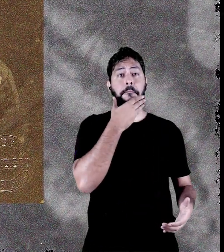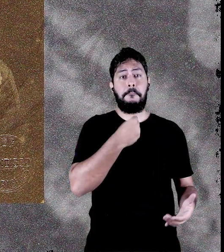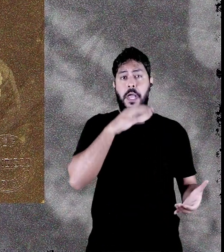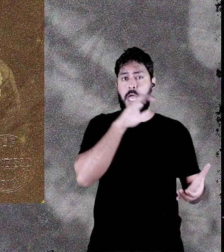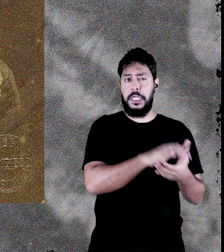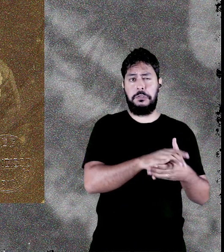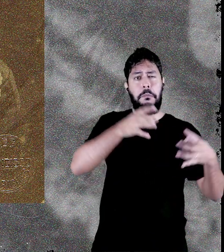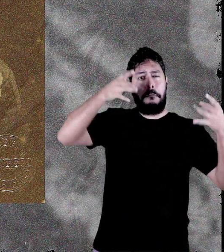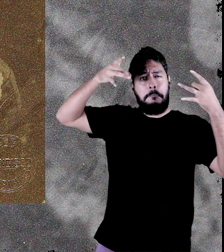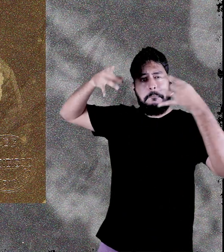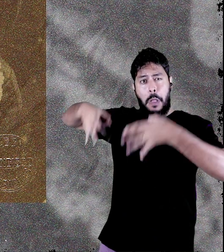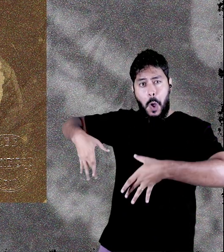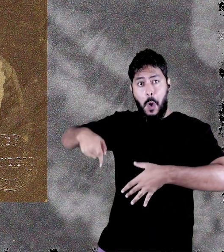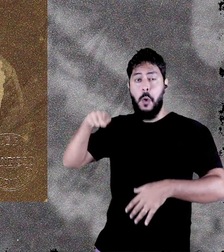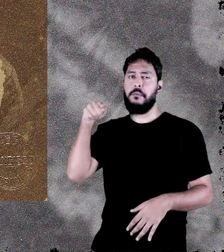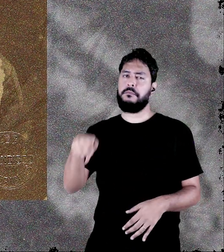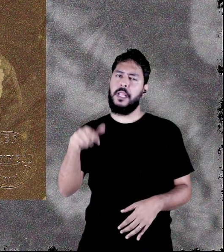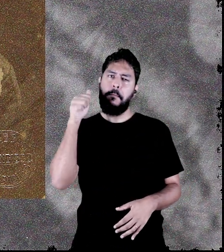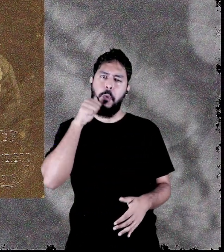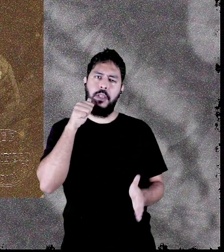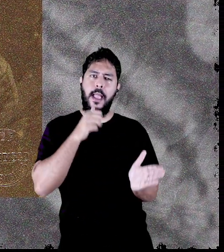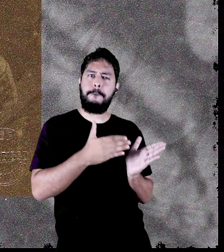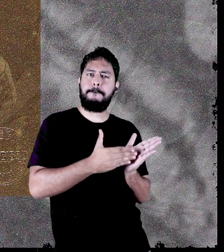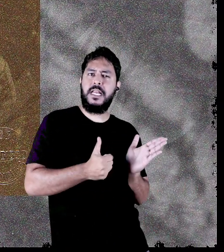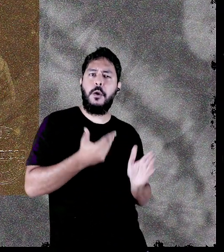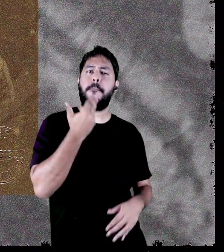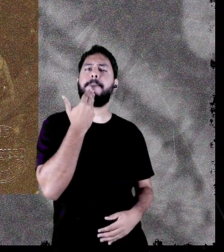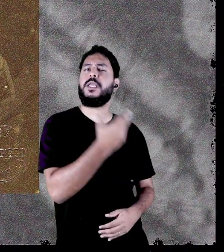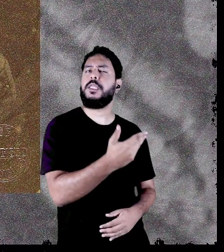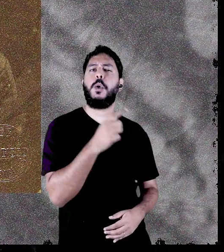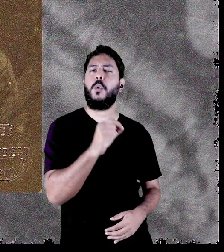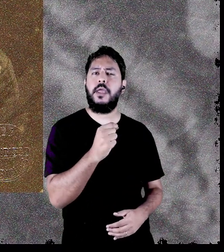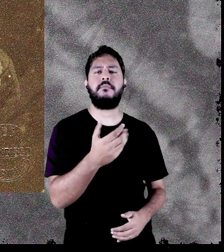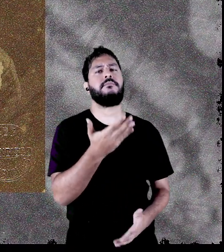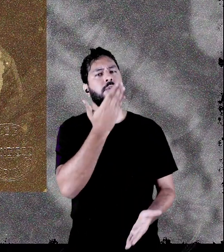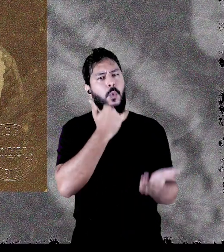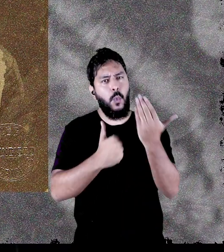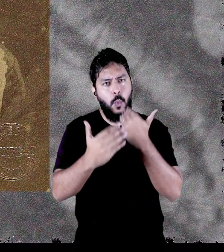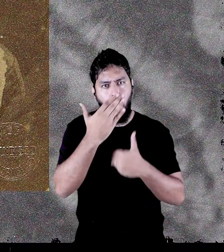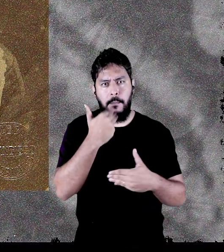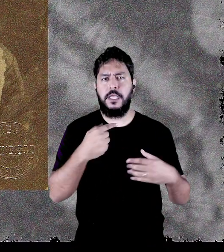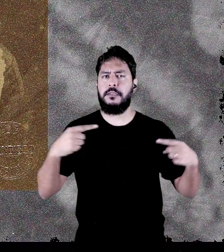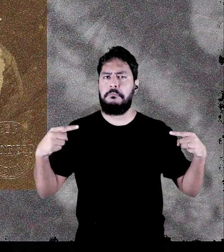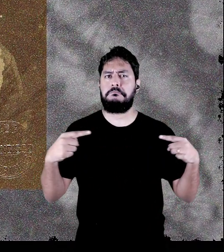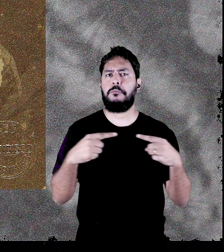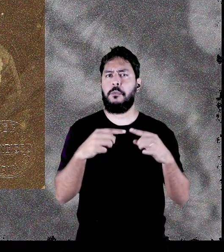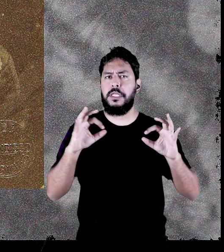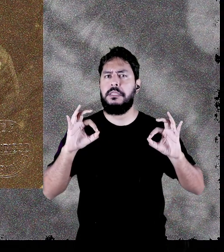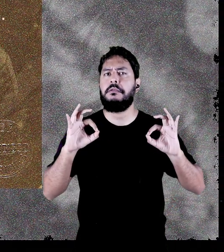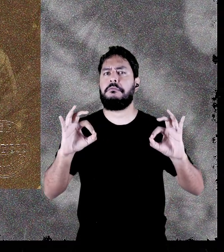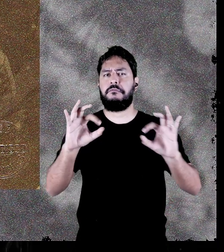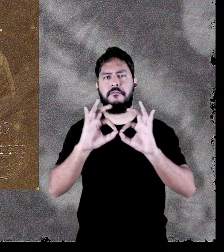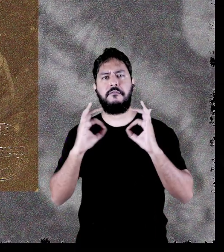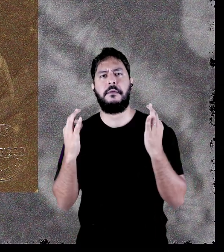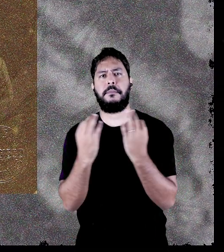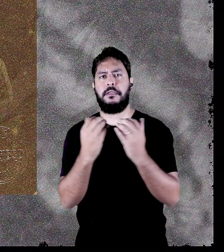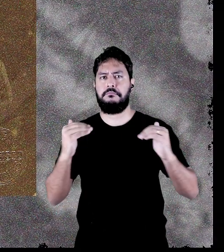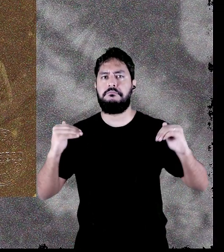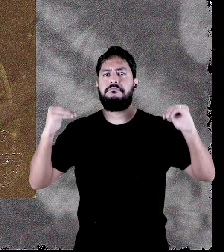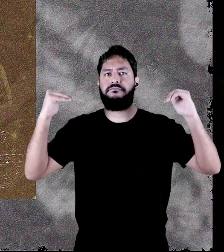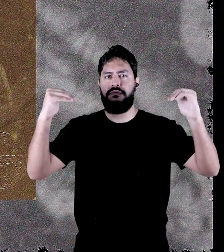marido. Abandonada pelo marido, a apelante suplicava alimentos convenientes, adequados à sua posição e às condições da